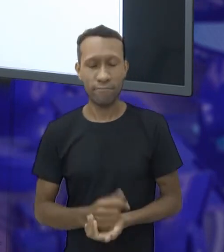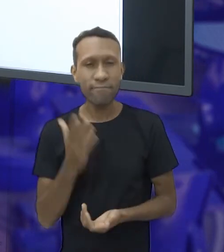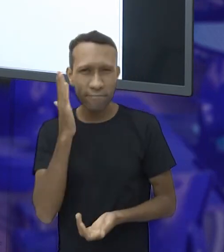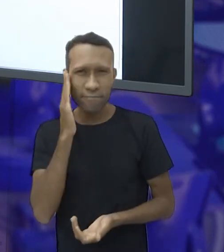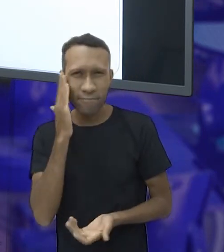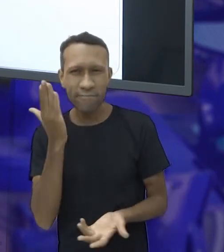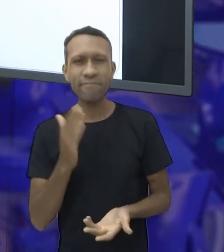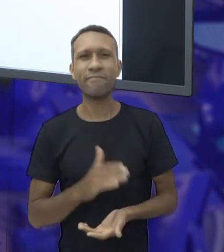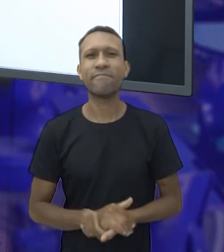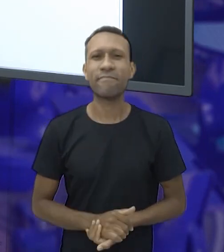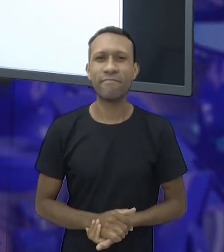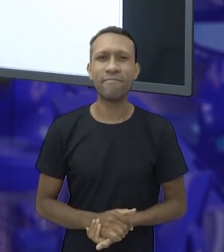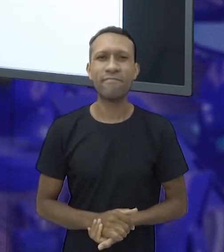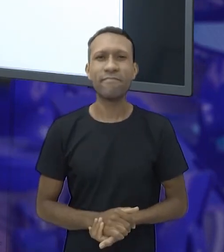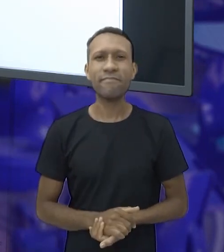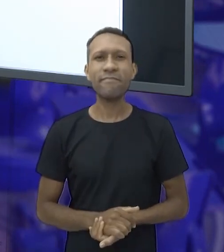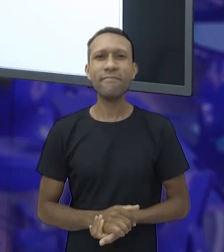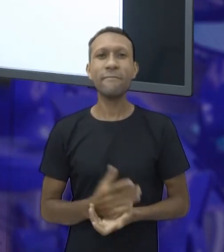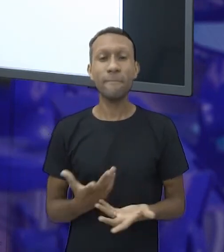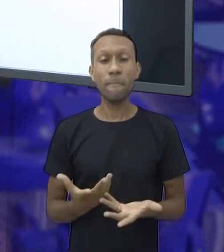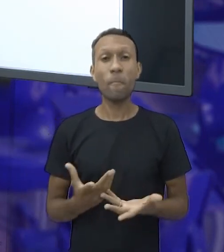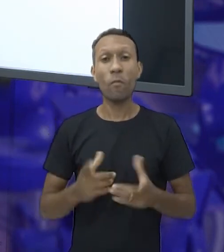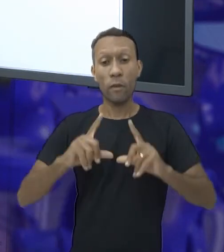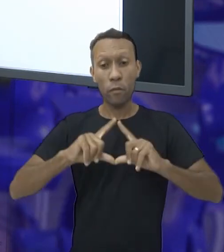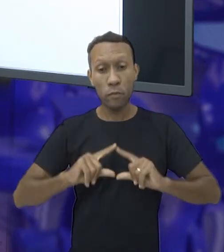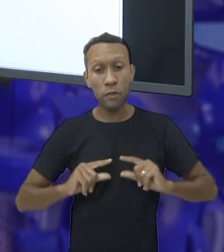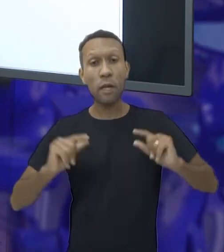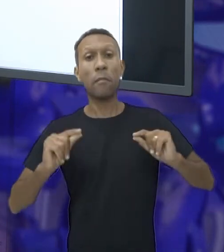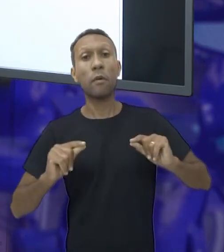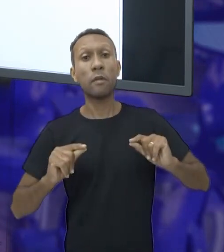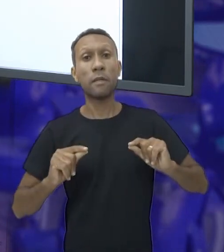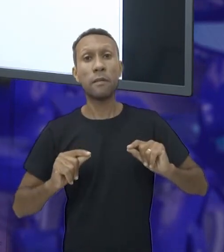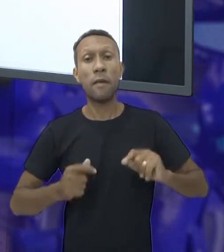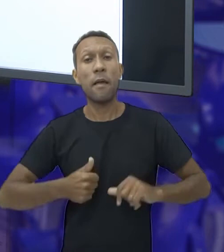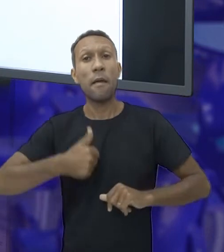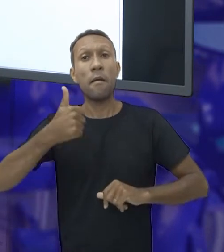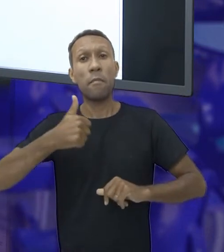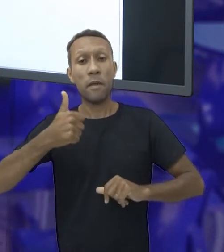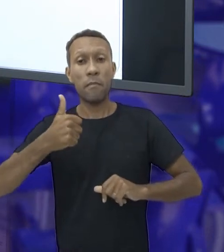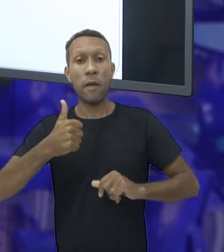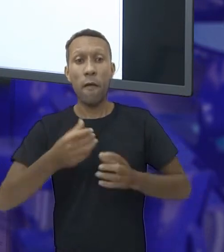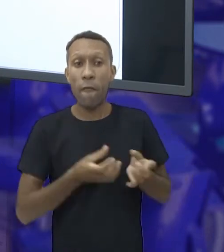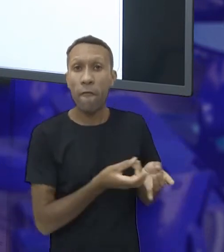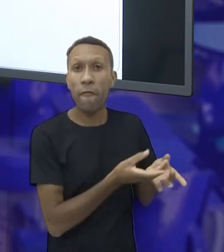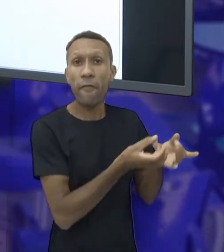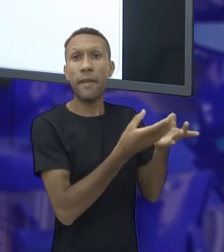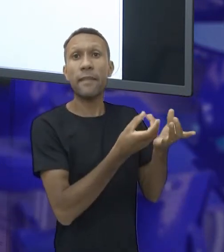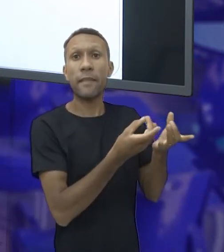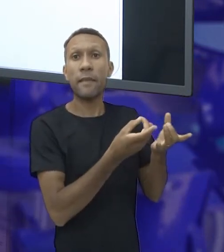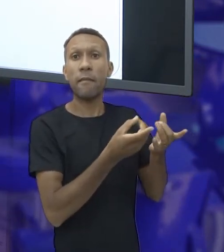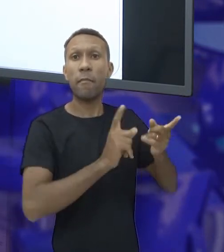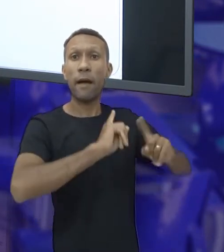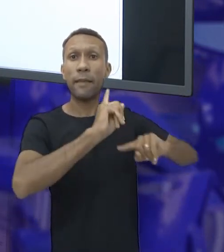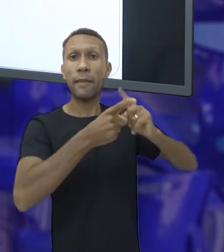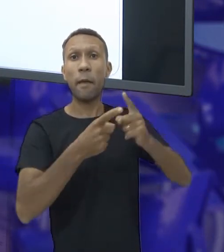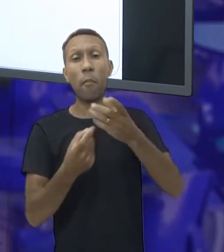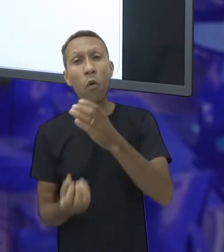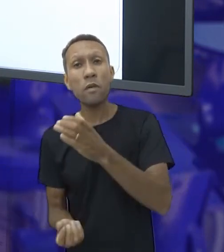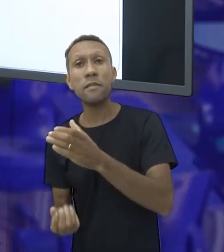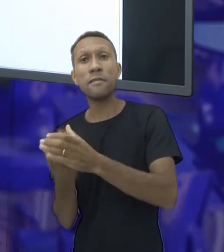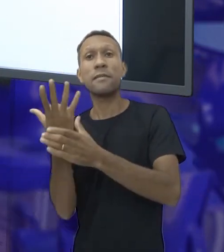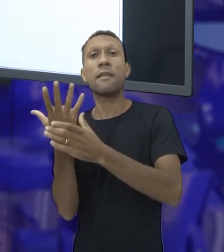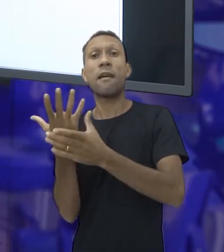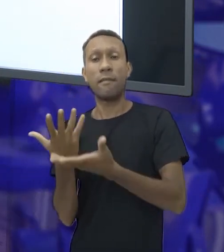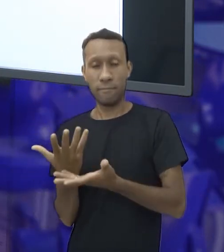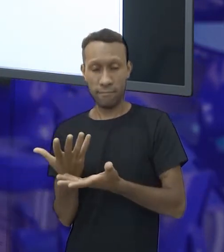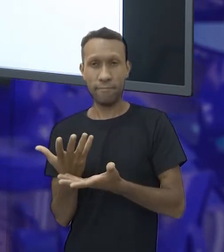comprar. Certo? Então, os japoneses, eles passaram primeiro a vender o produto para depois produzir. Então isso cortou o quê?